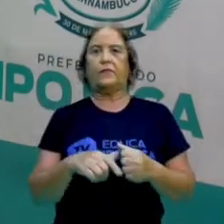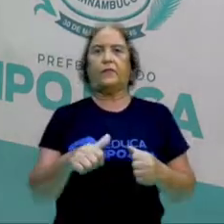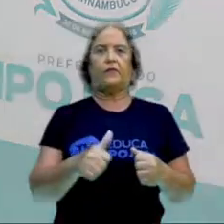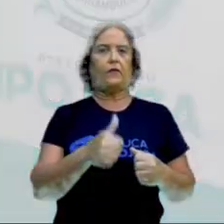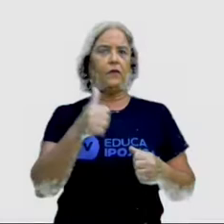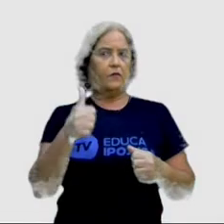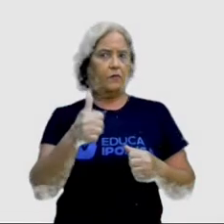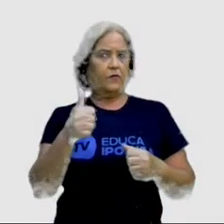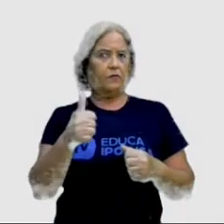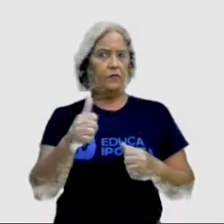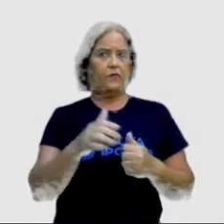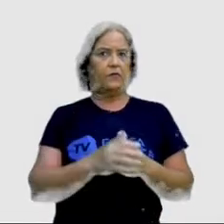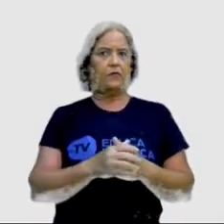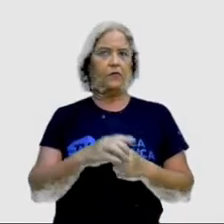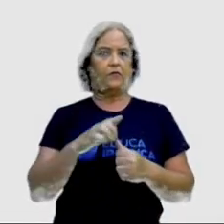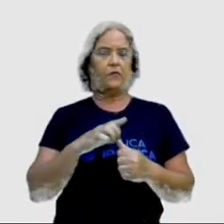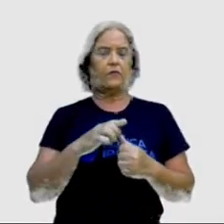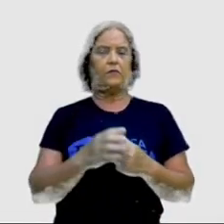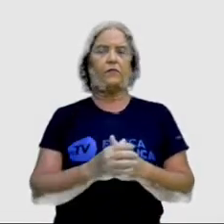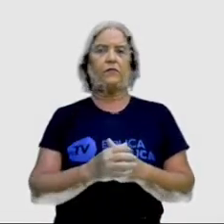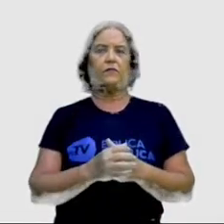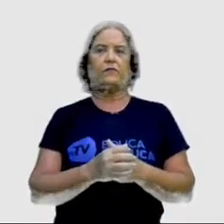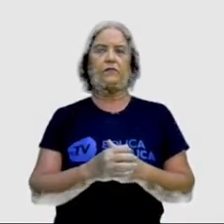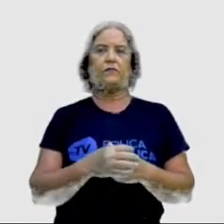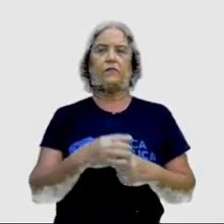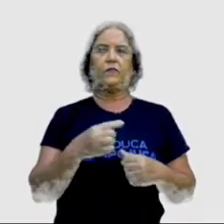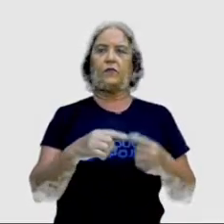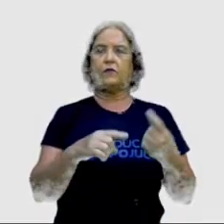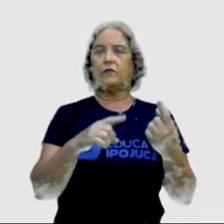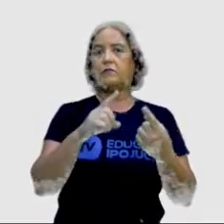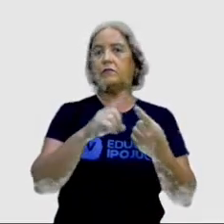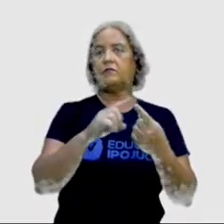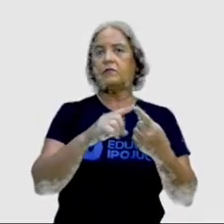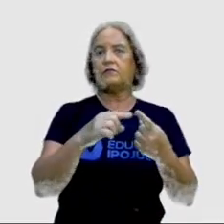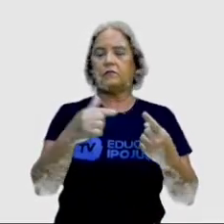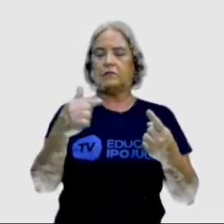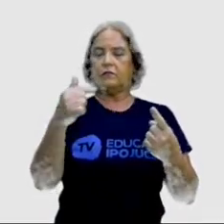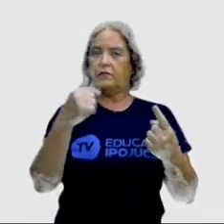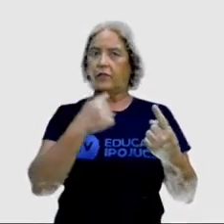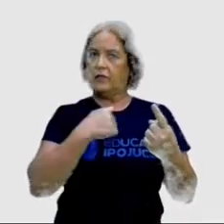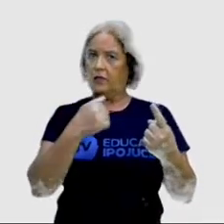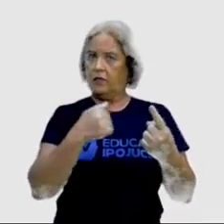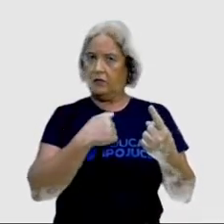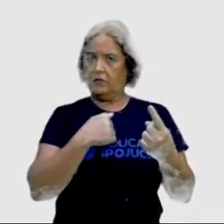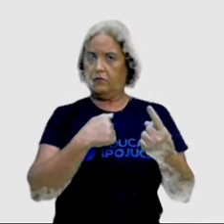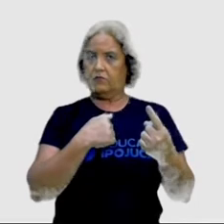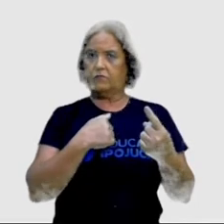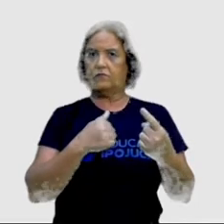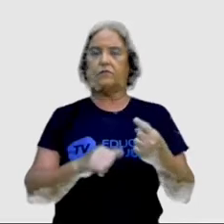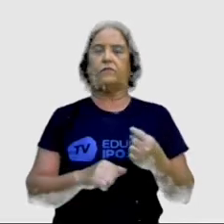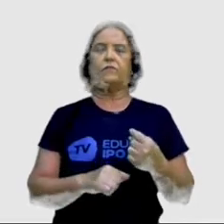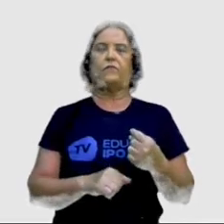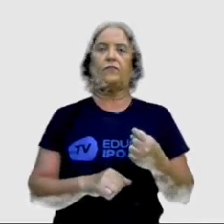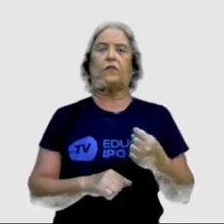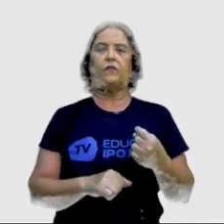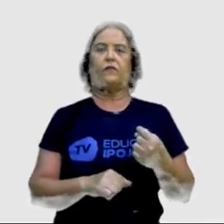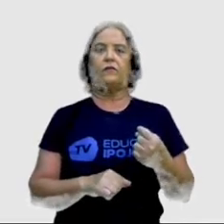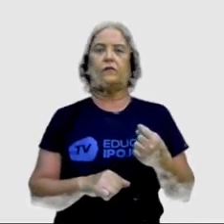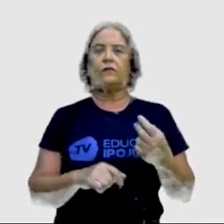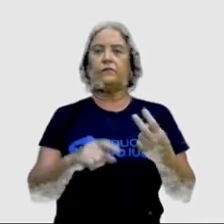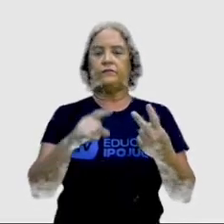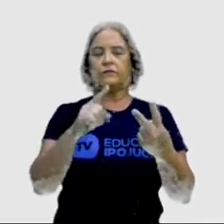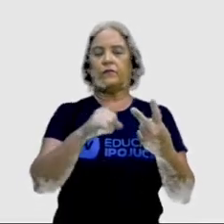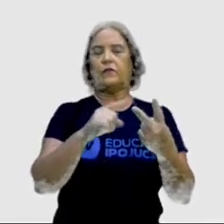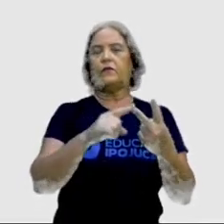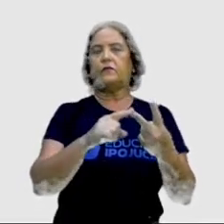nós temos o I, que nós vamos traduzir como eu. O you, você vai traduzir como